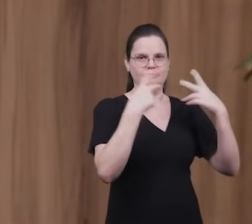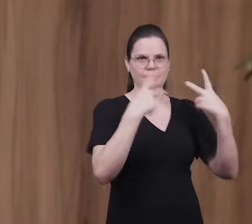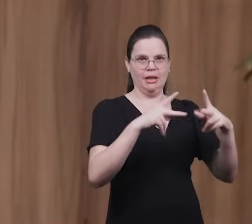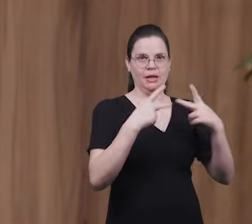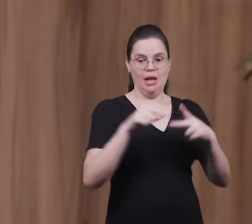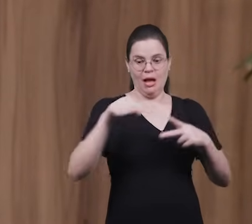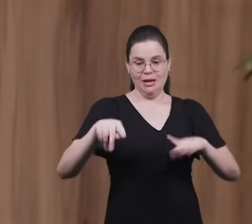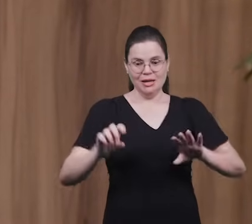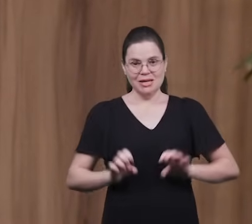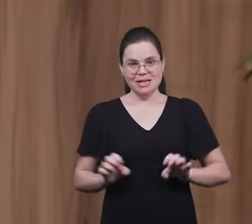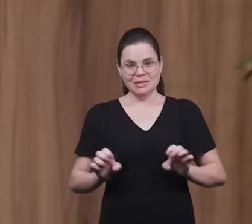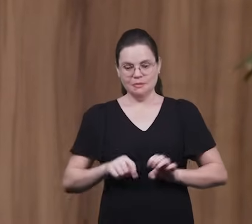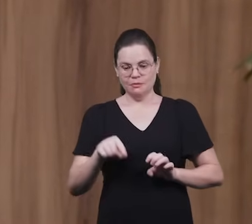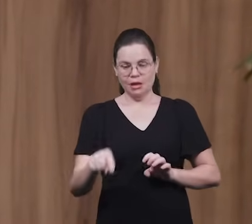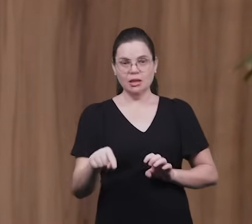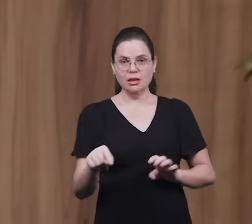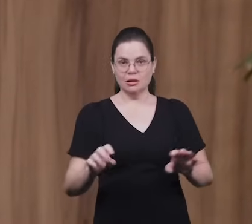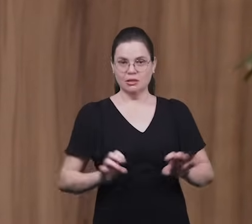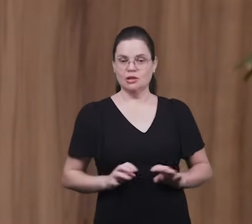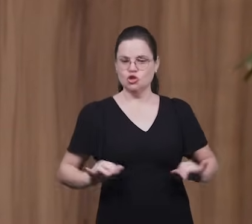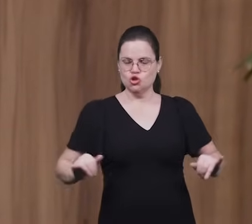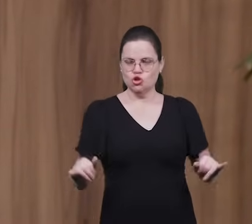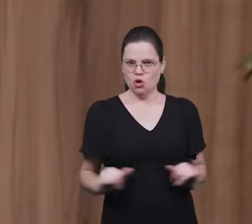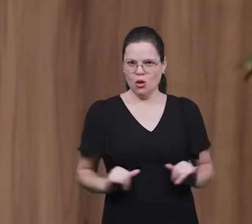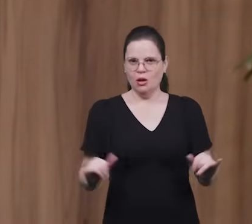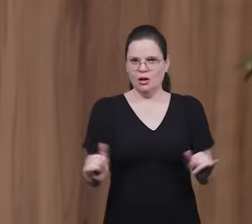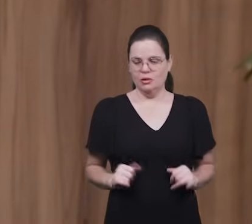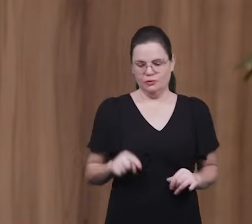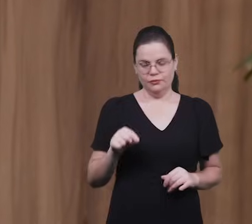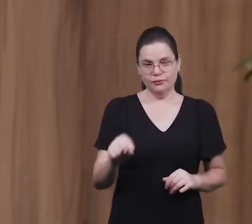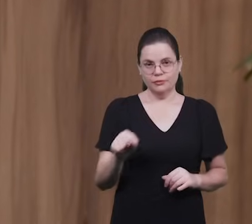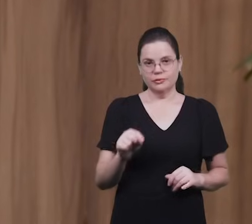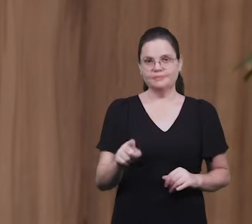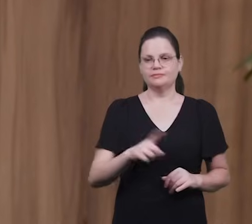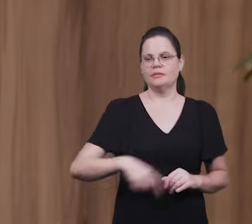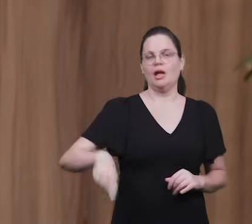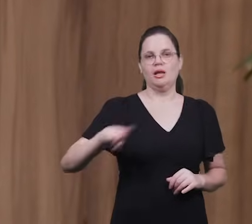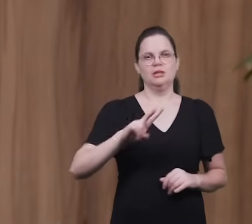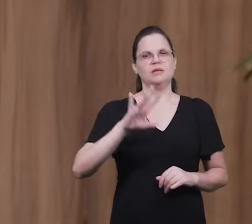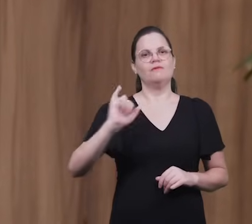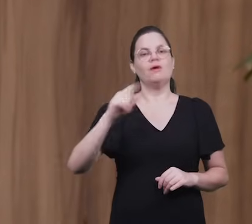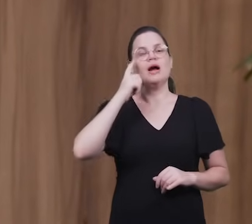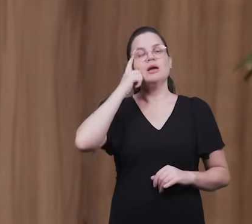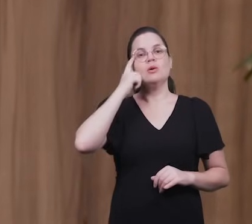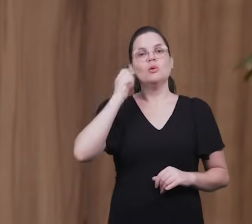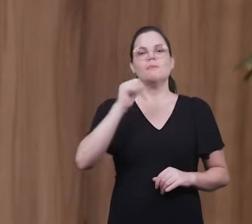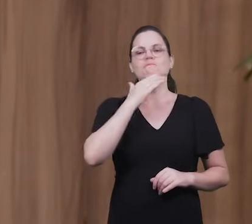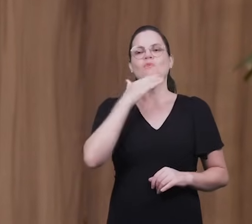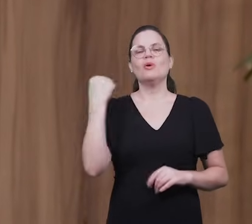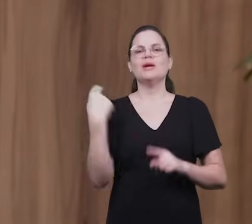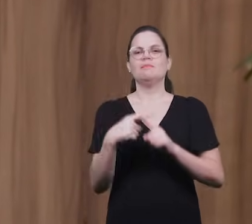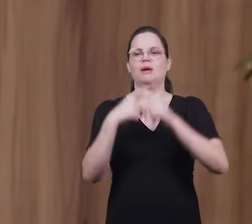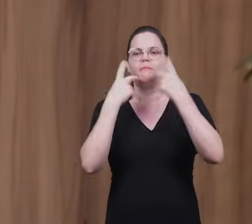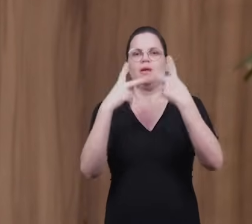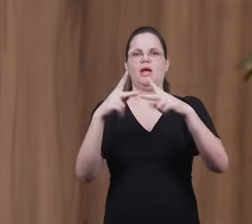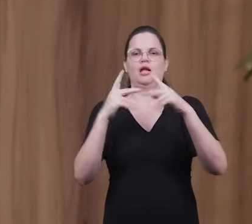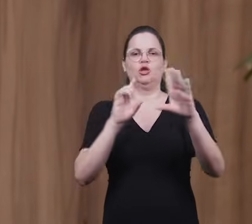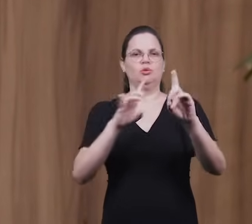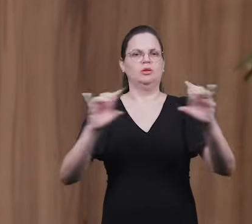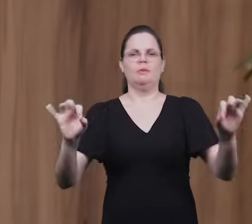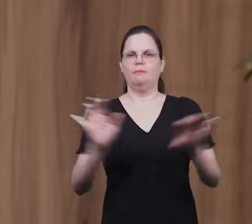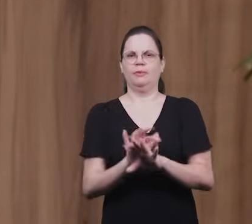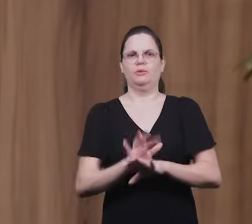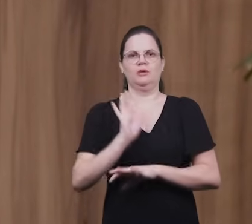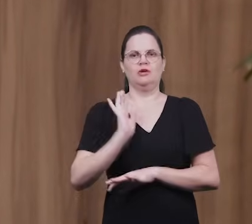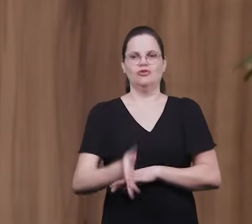pregada, agora nessa igreja do sofrimento, que é a igreja de Esmirna, eles iam morrer pela palavra. Então aquele